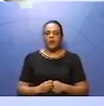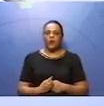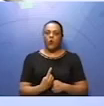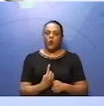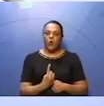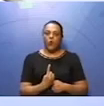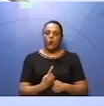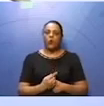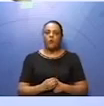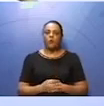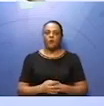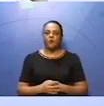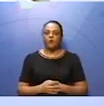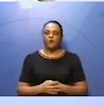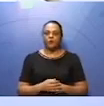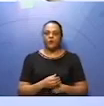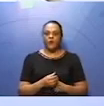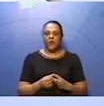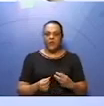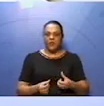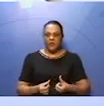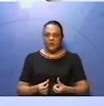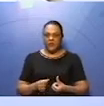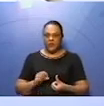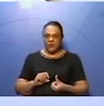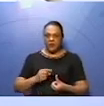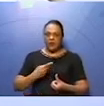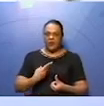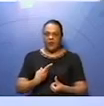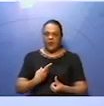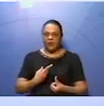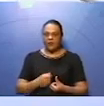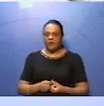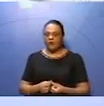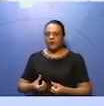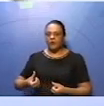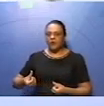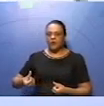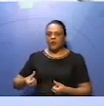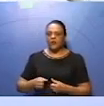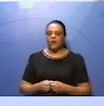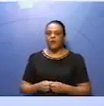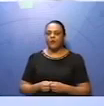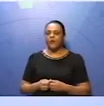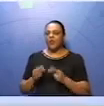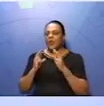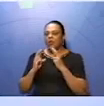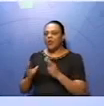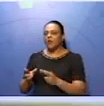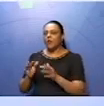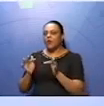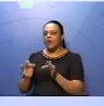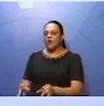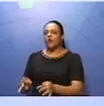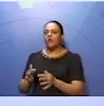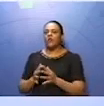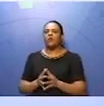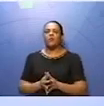1. 6 elevado a 1 dá 6. Essa é a resposta final.